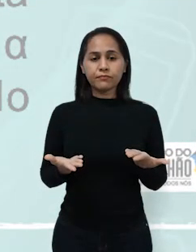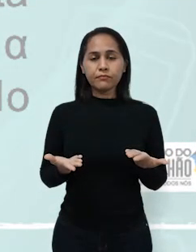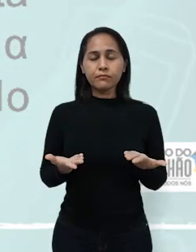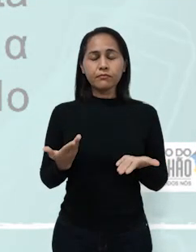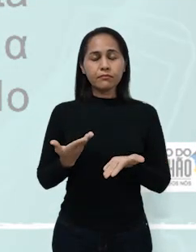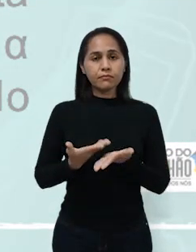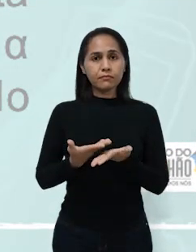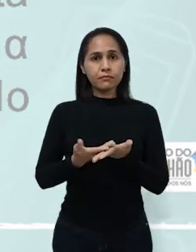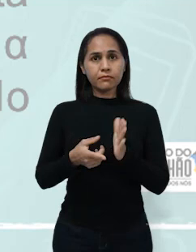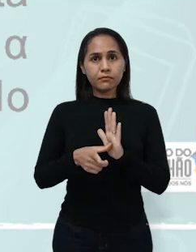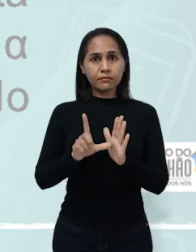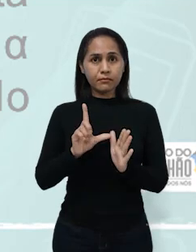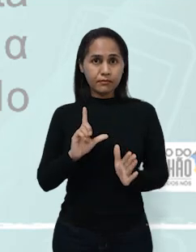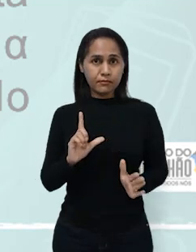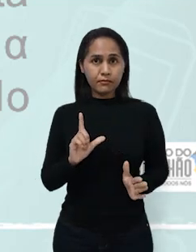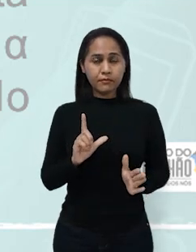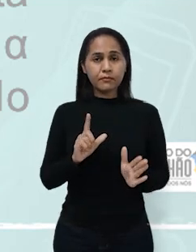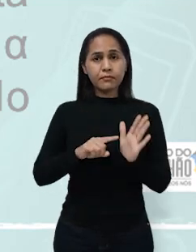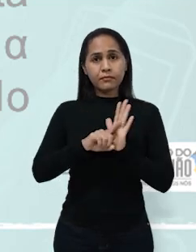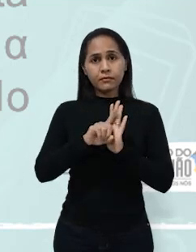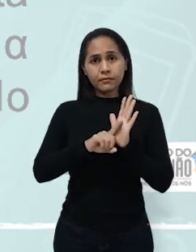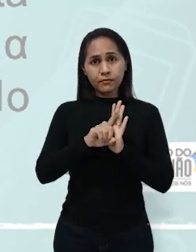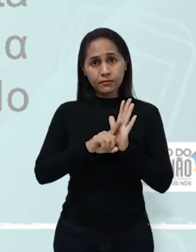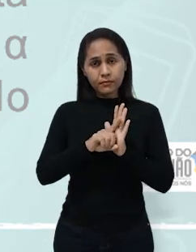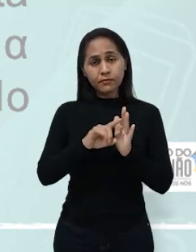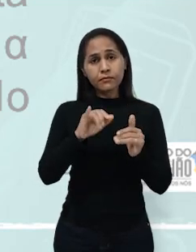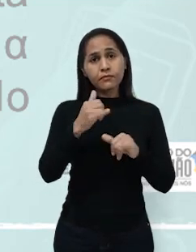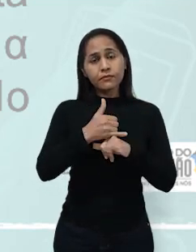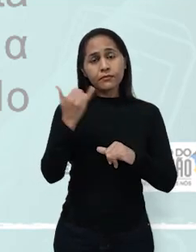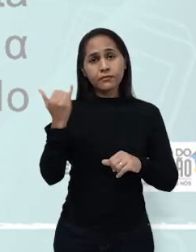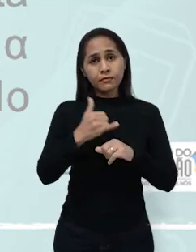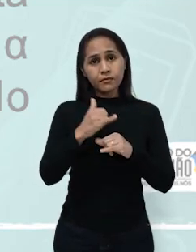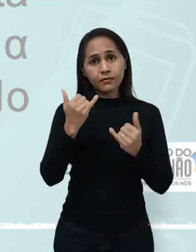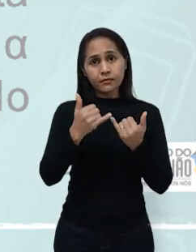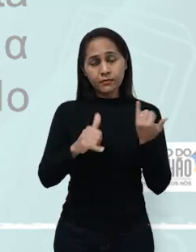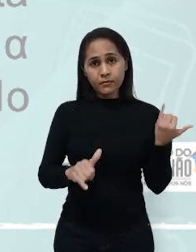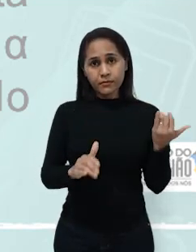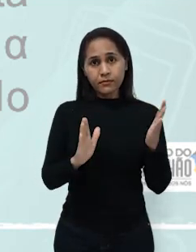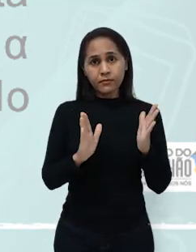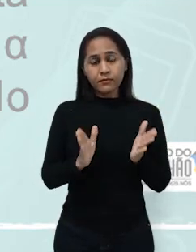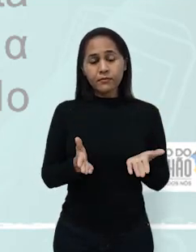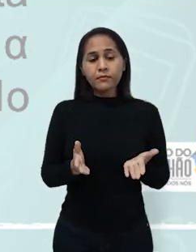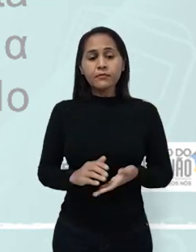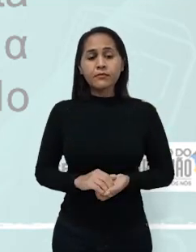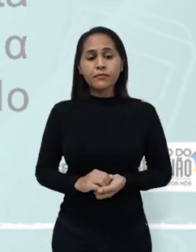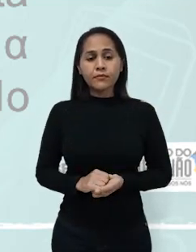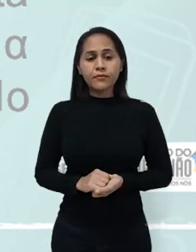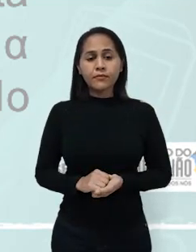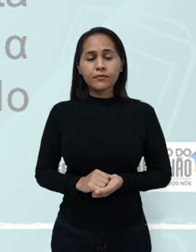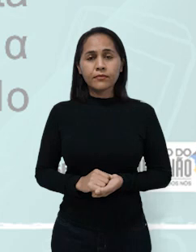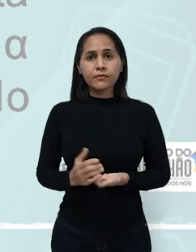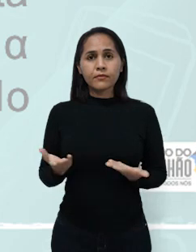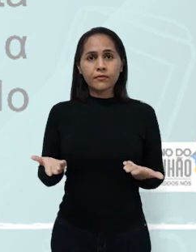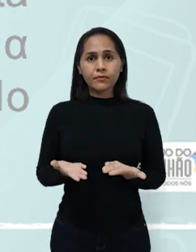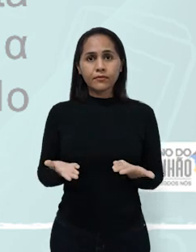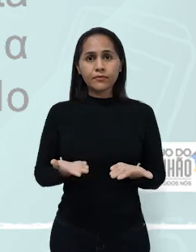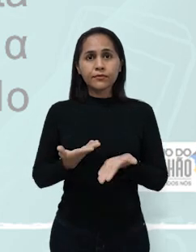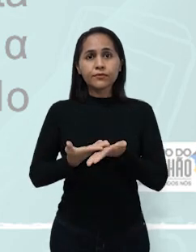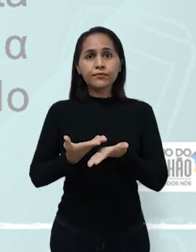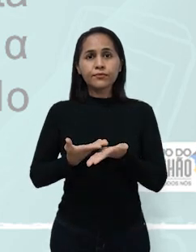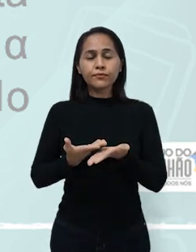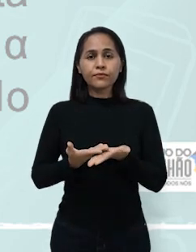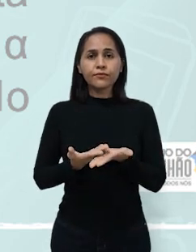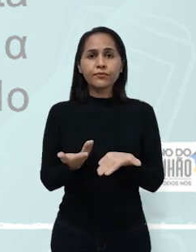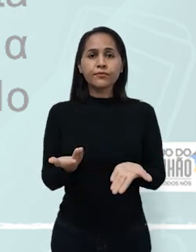já estudado a teoria da dissociação, a teoria da ionização, vamos agora aprender um pouco sobre